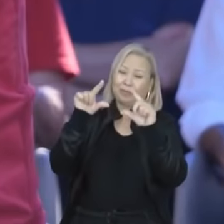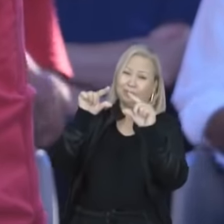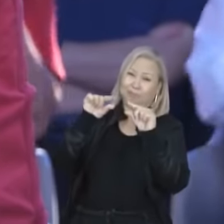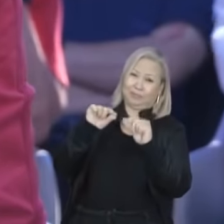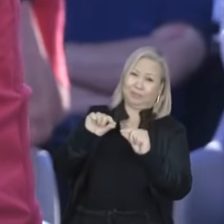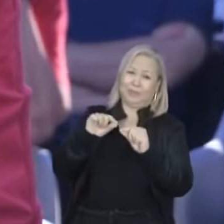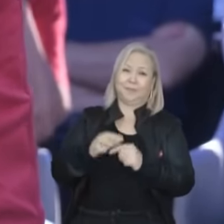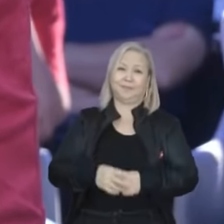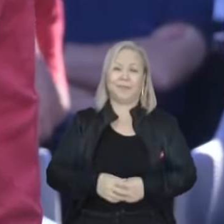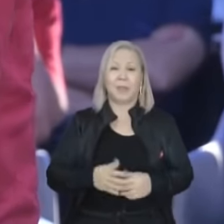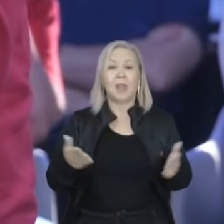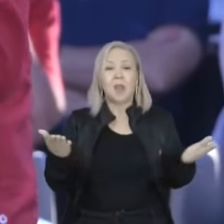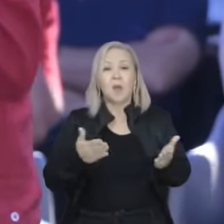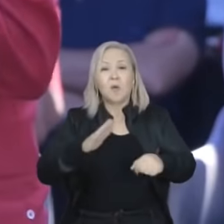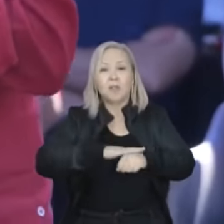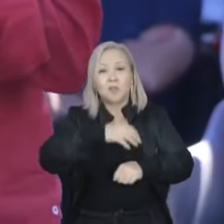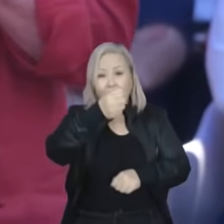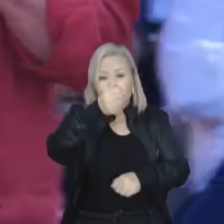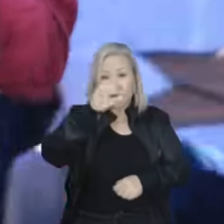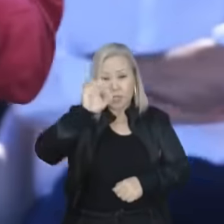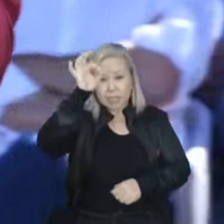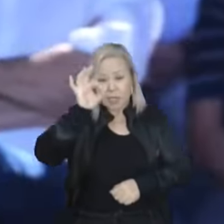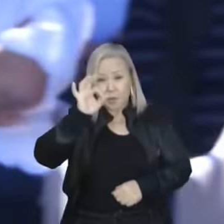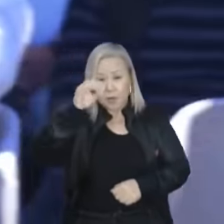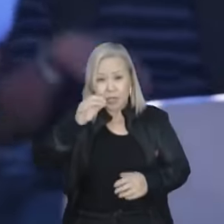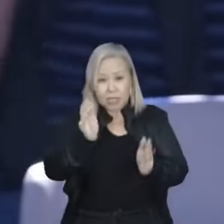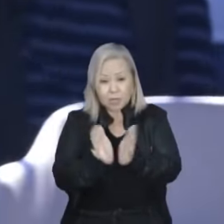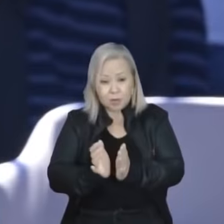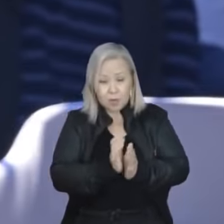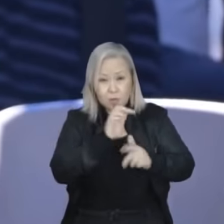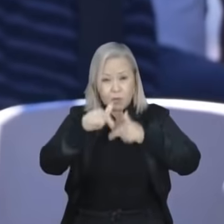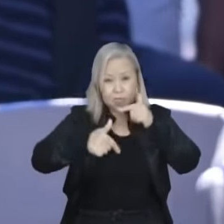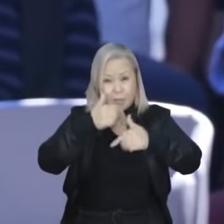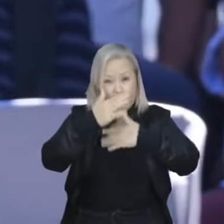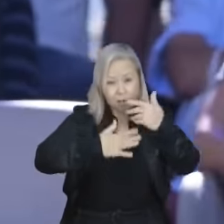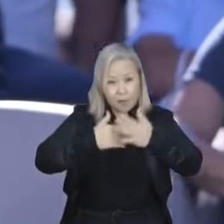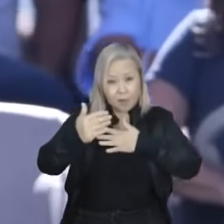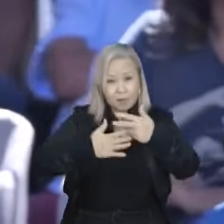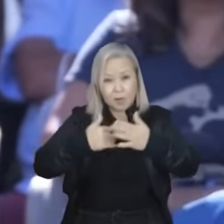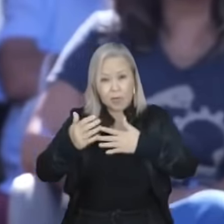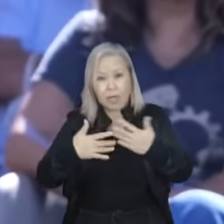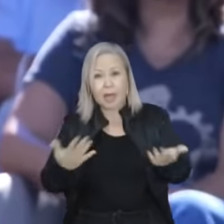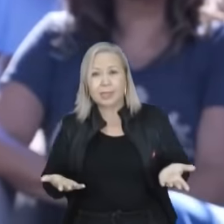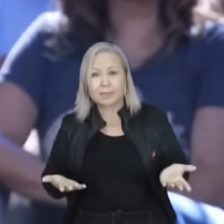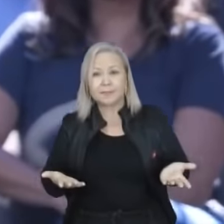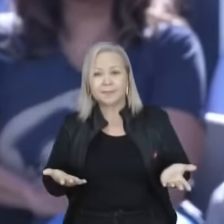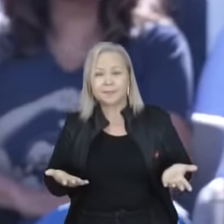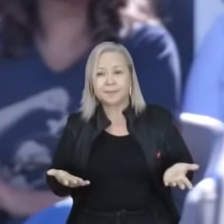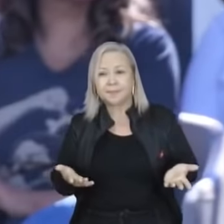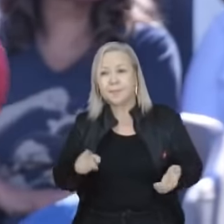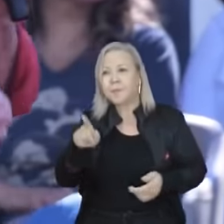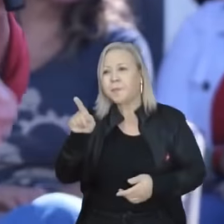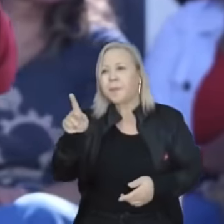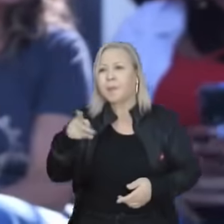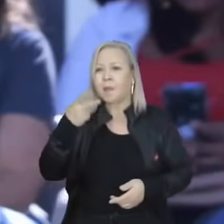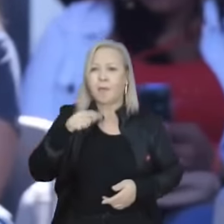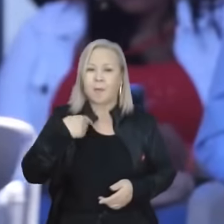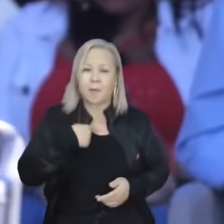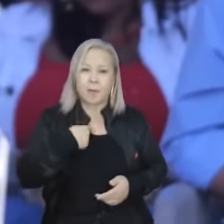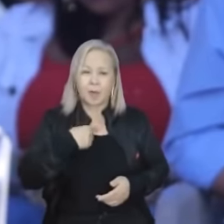de 80% das categorias profissionais, Giba, você que foi dirigente sindical, mais de 80%